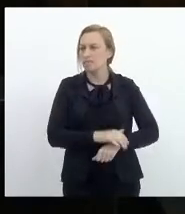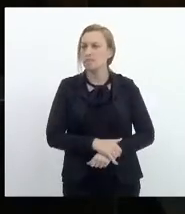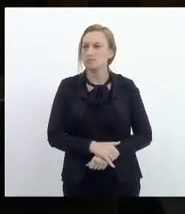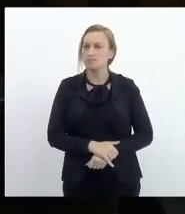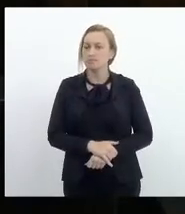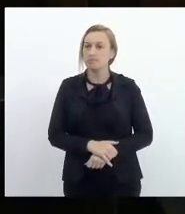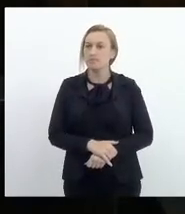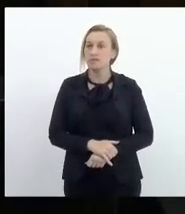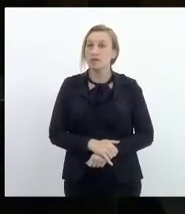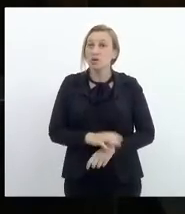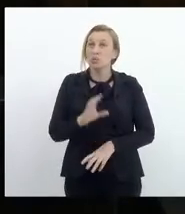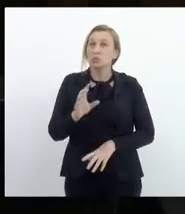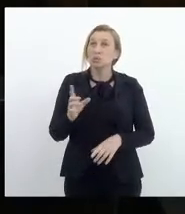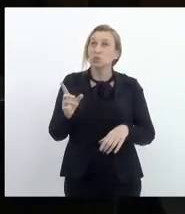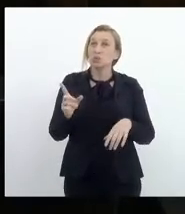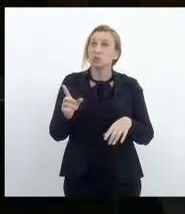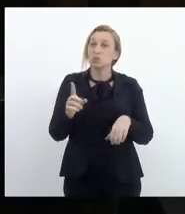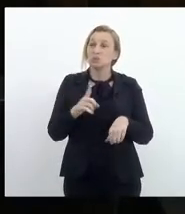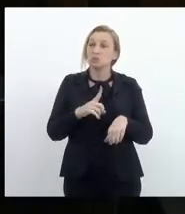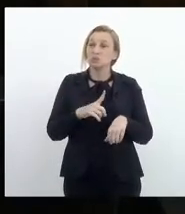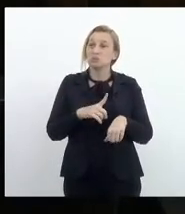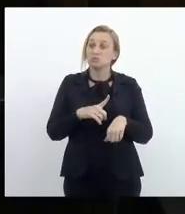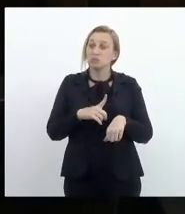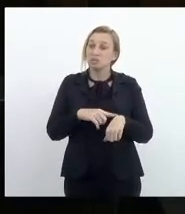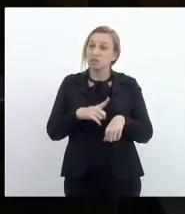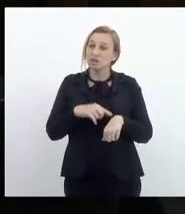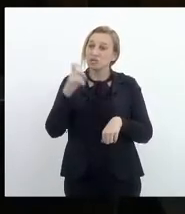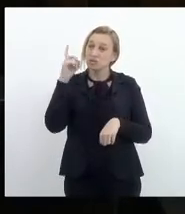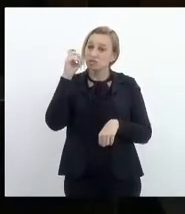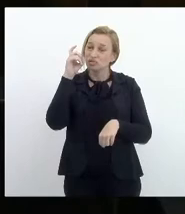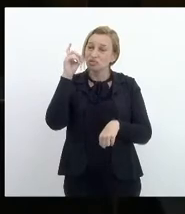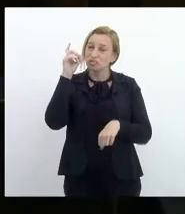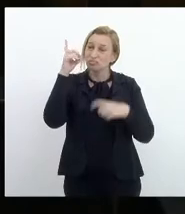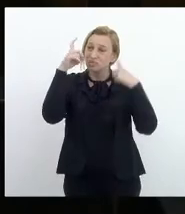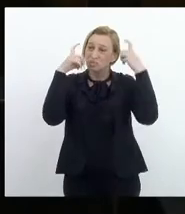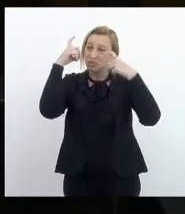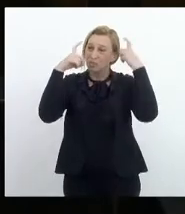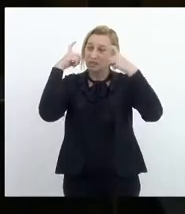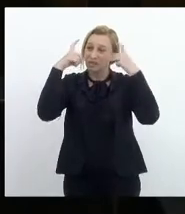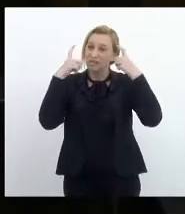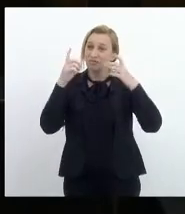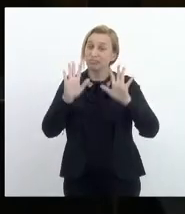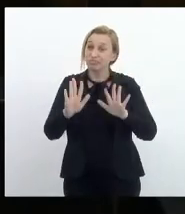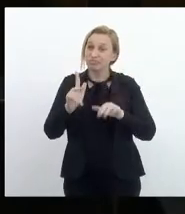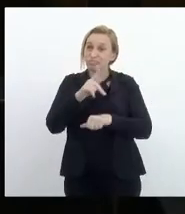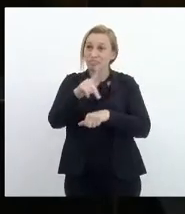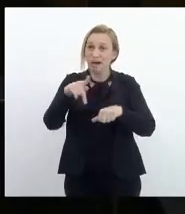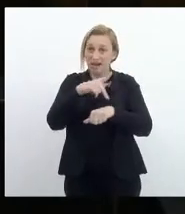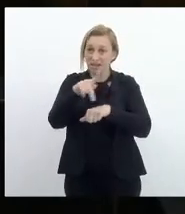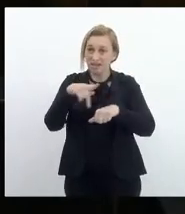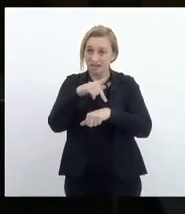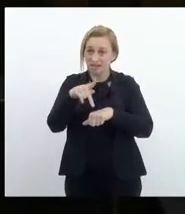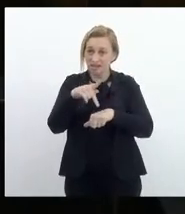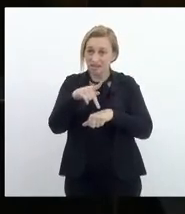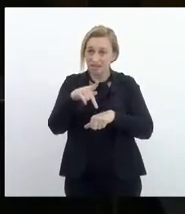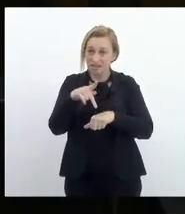e o clima é de grande apreensão e num país polarizado